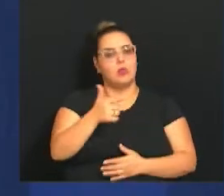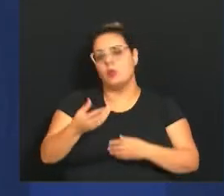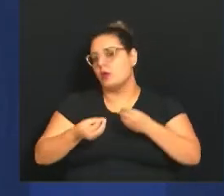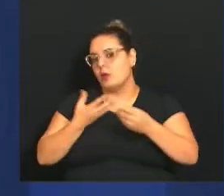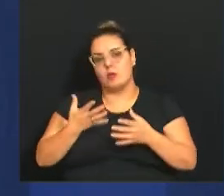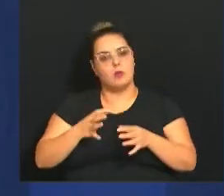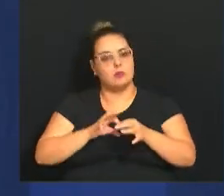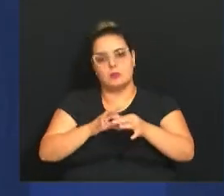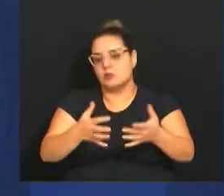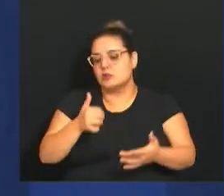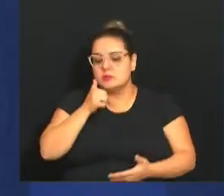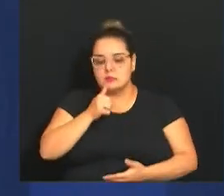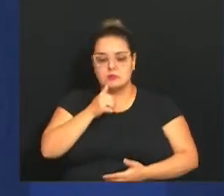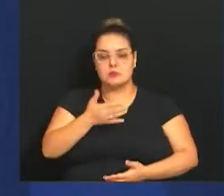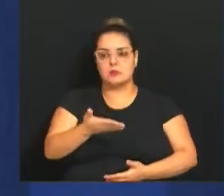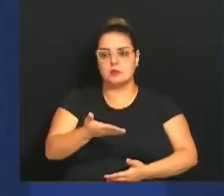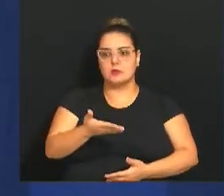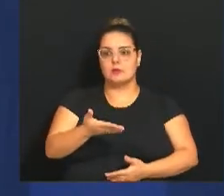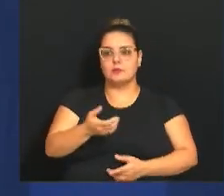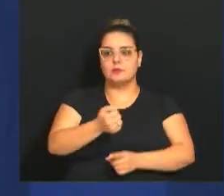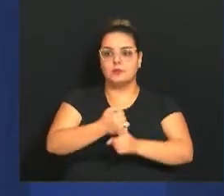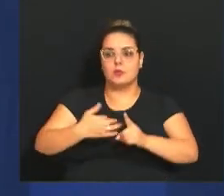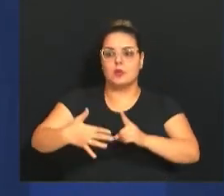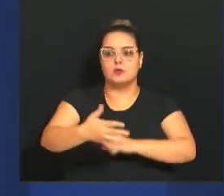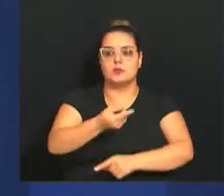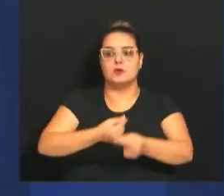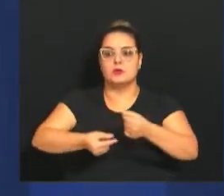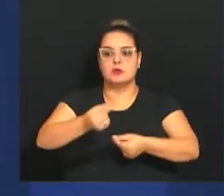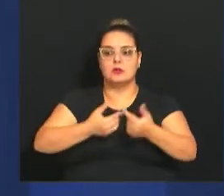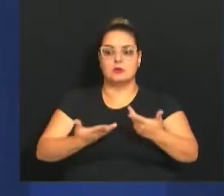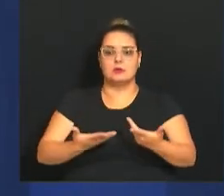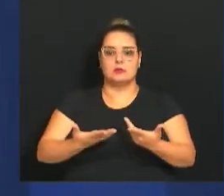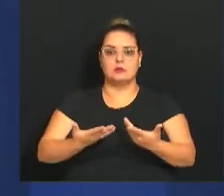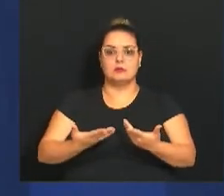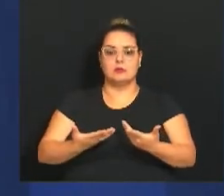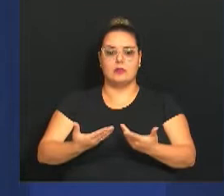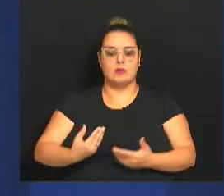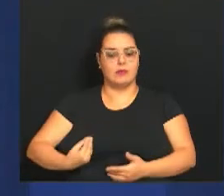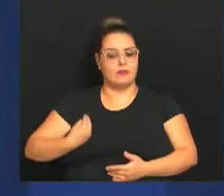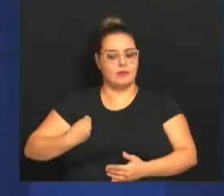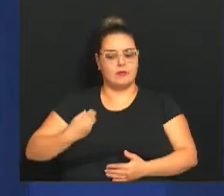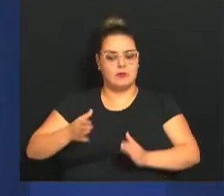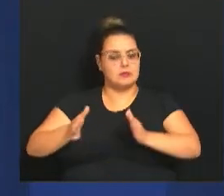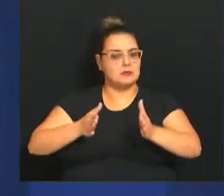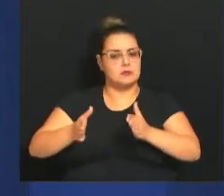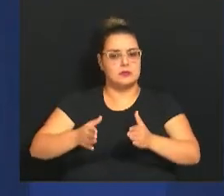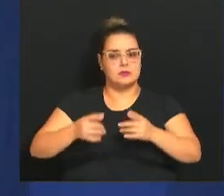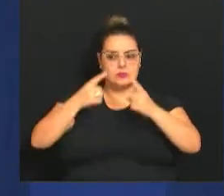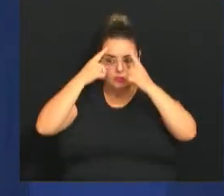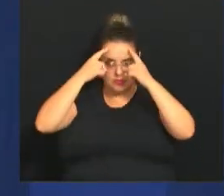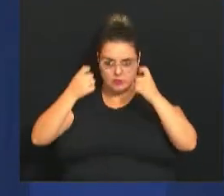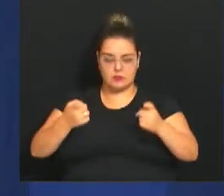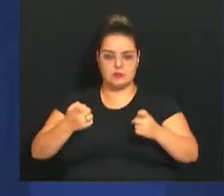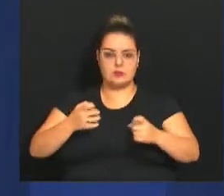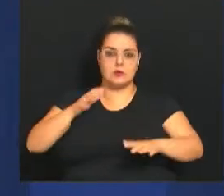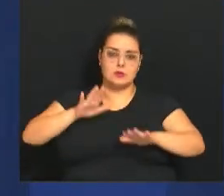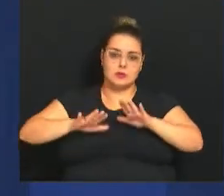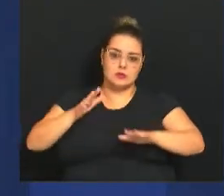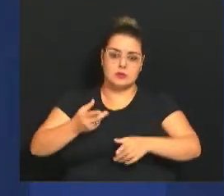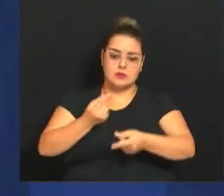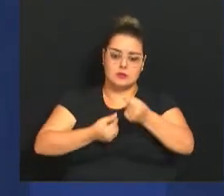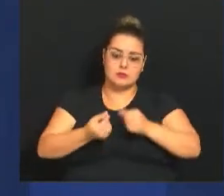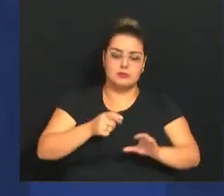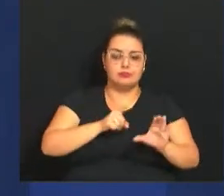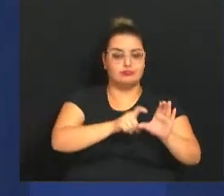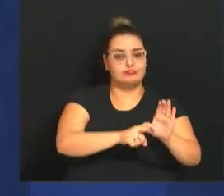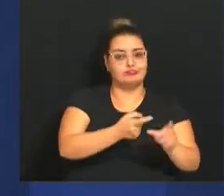justamente numa situação socioeconômica, se sujeitem a esse tipo de violência. Muitas vezes elas são dependentes financeiras dos seus companheiros.